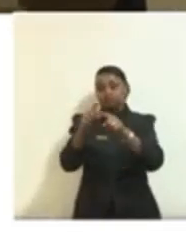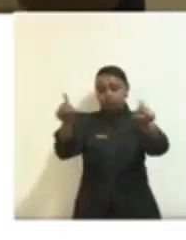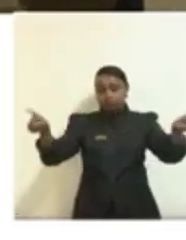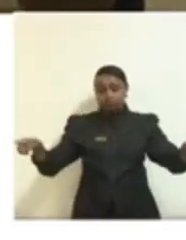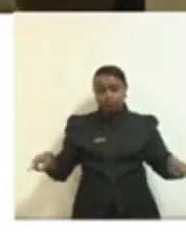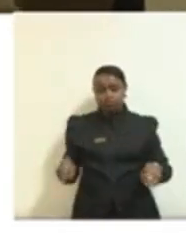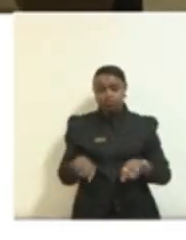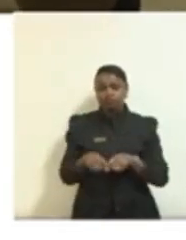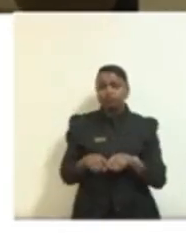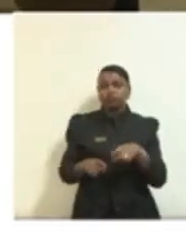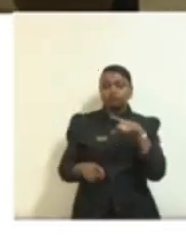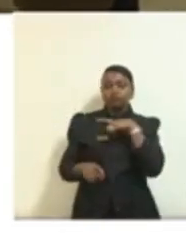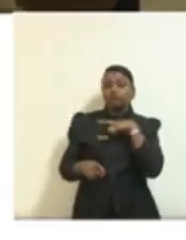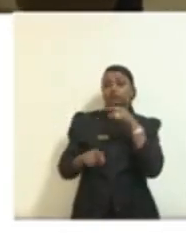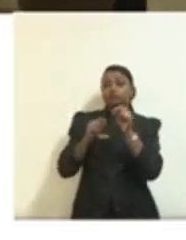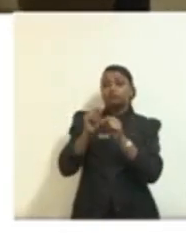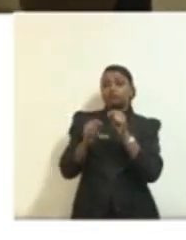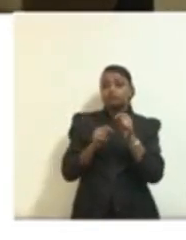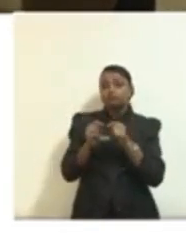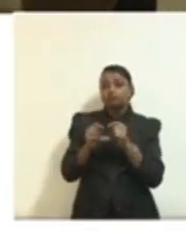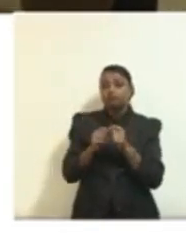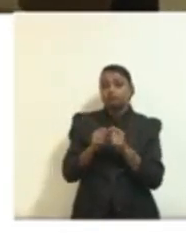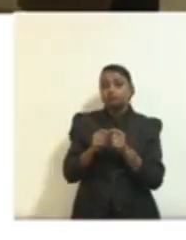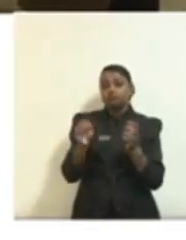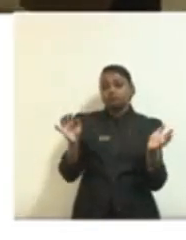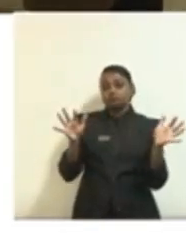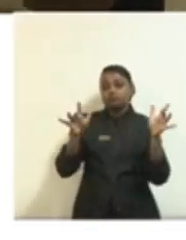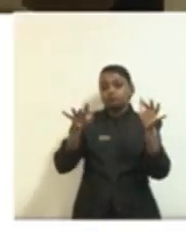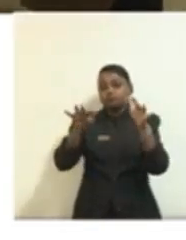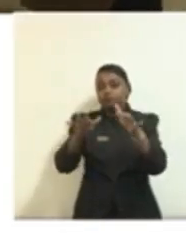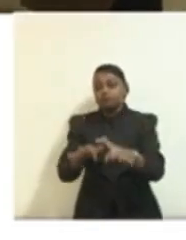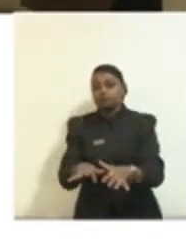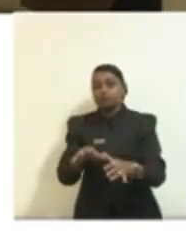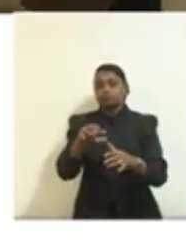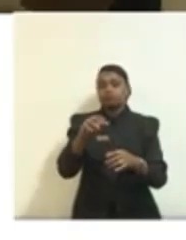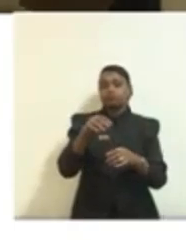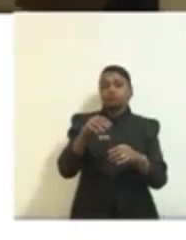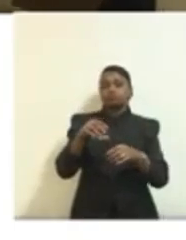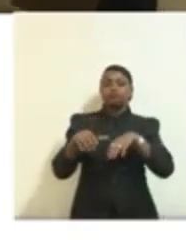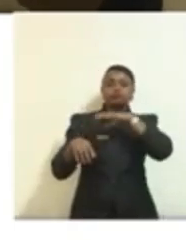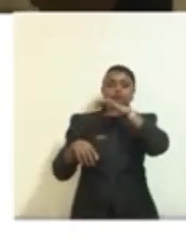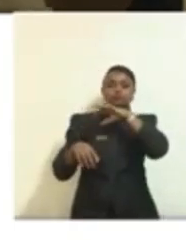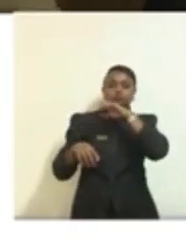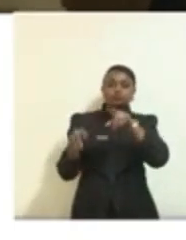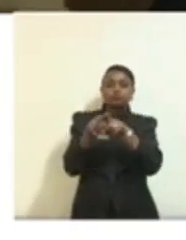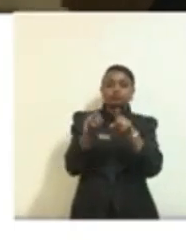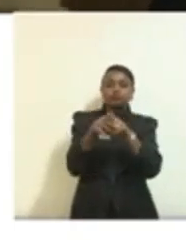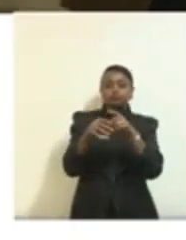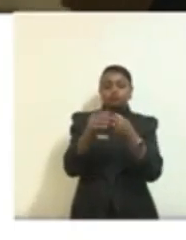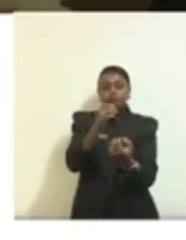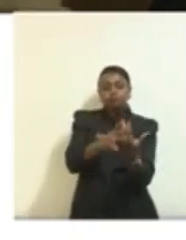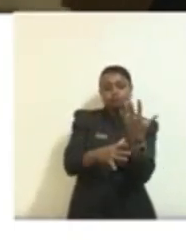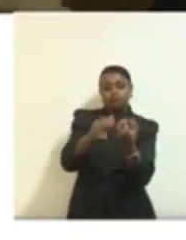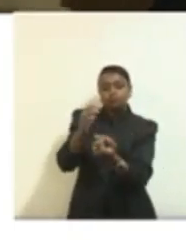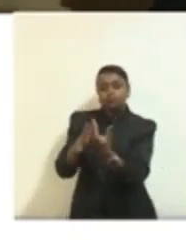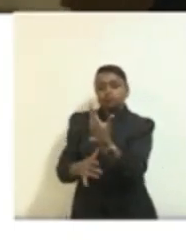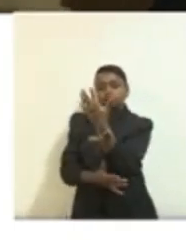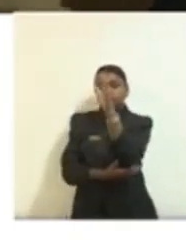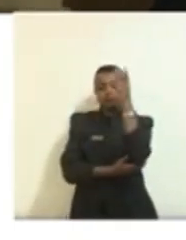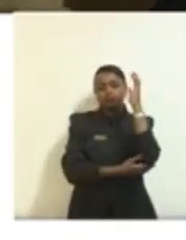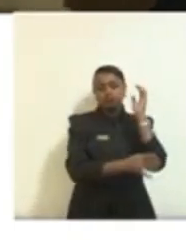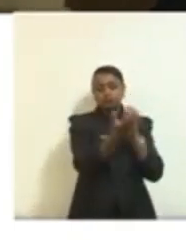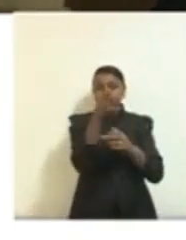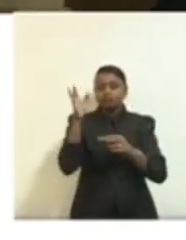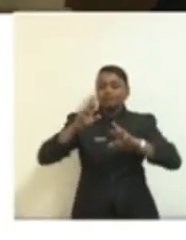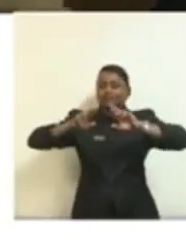entorno, a cobertura de espécies invasoras foi significativamente maior do que quando